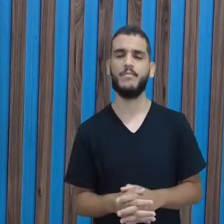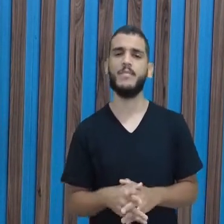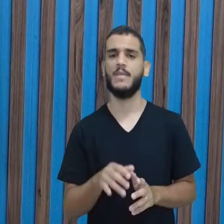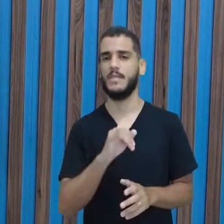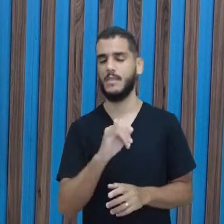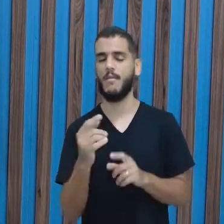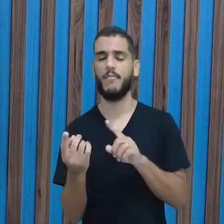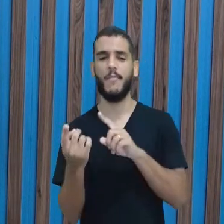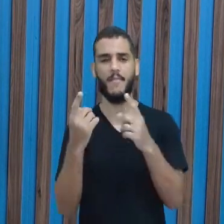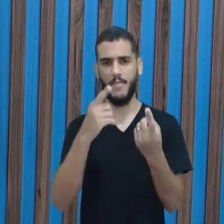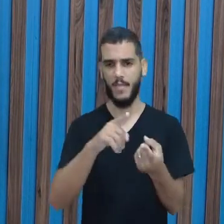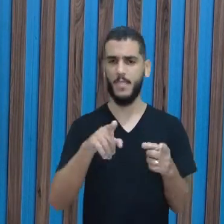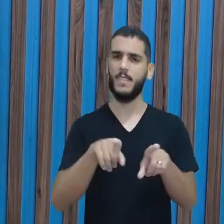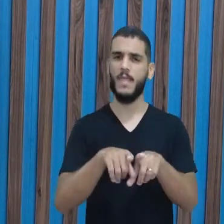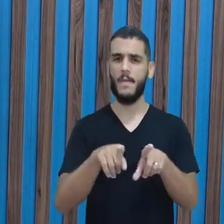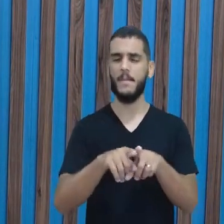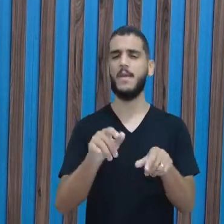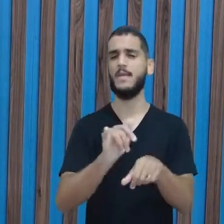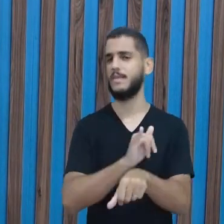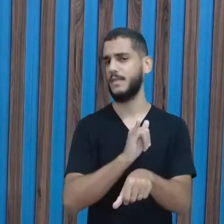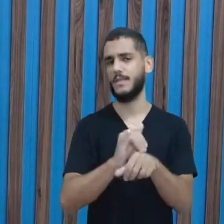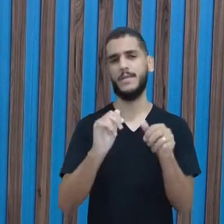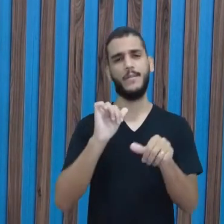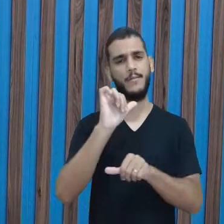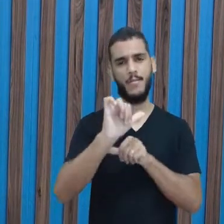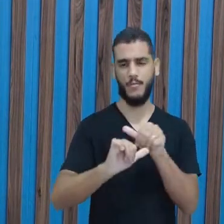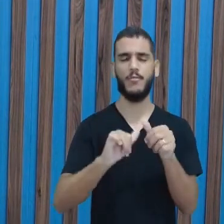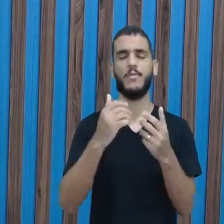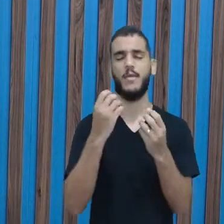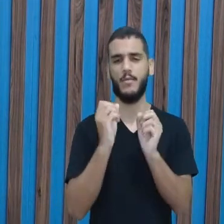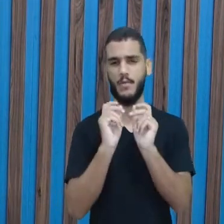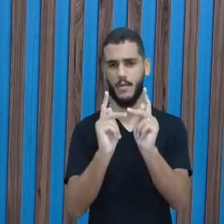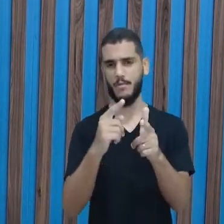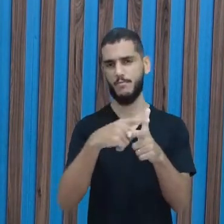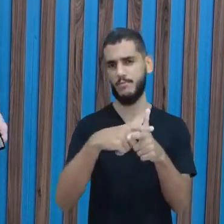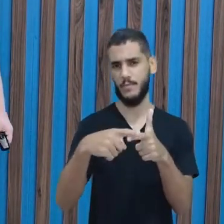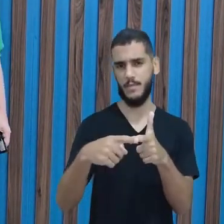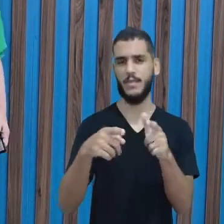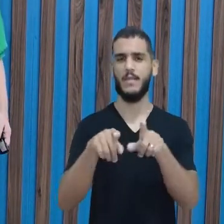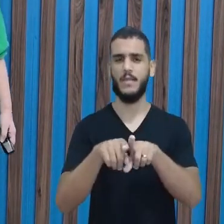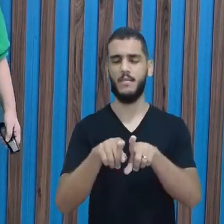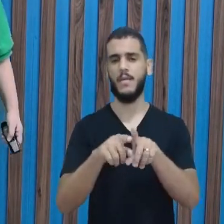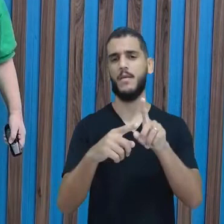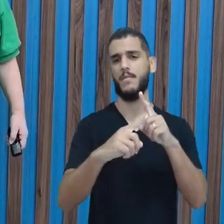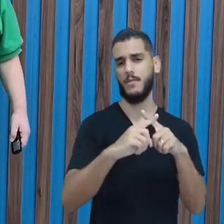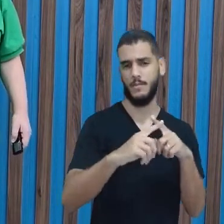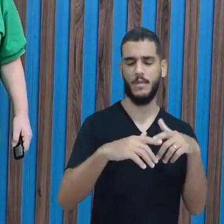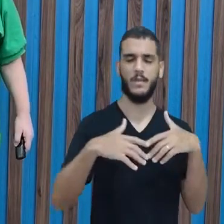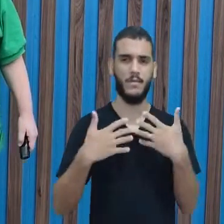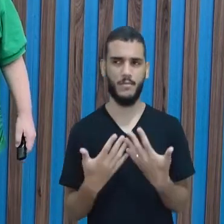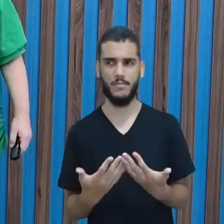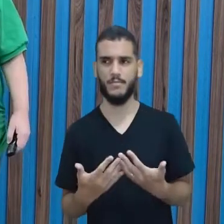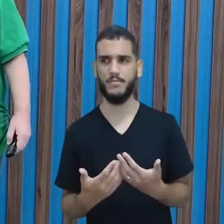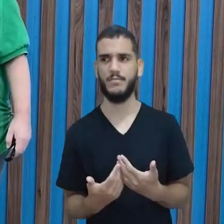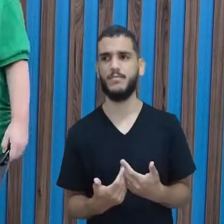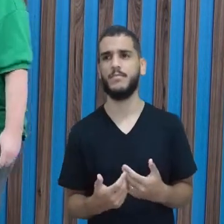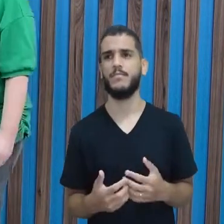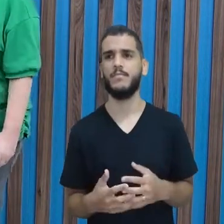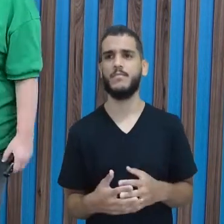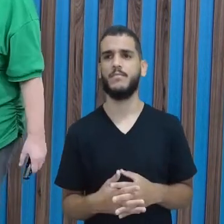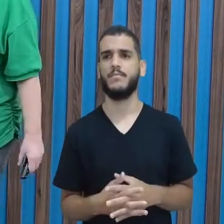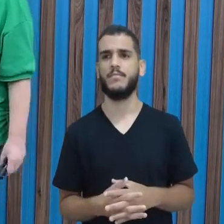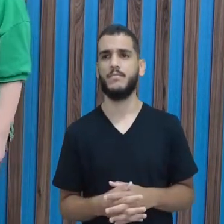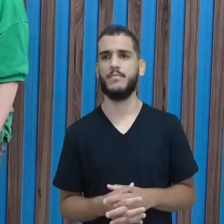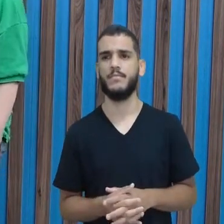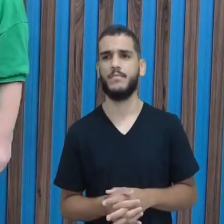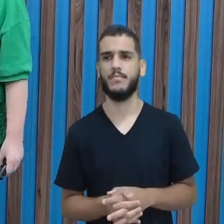a operação. Se aqui é dividir, o outro vai ser multiplicar. Tá bom? Eu acho que